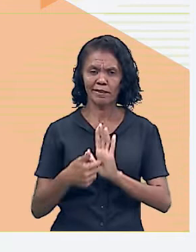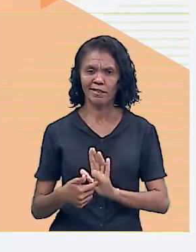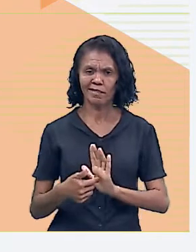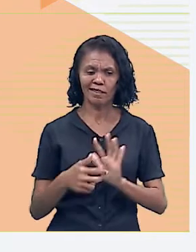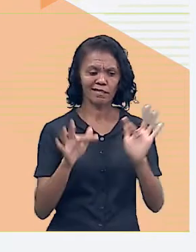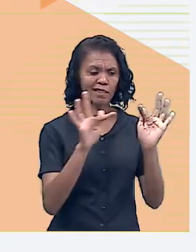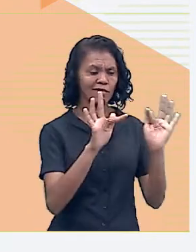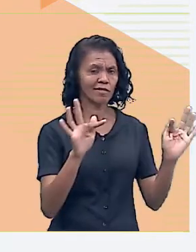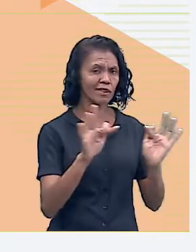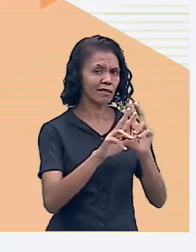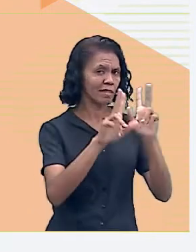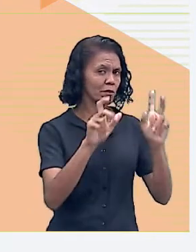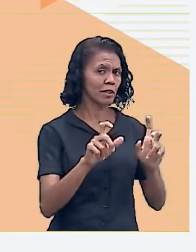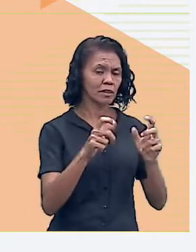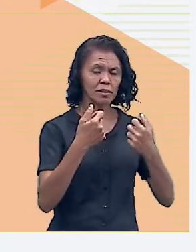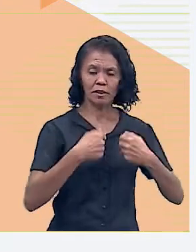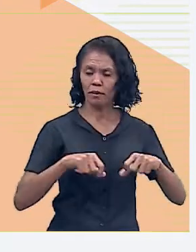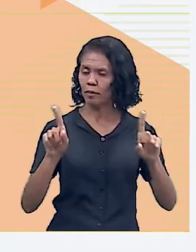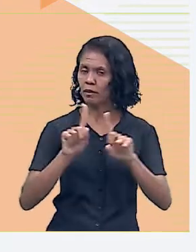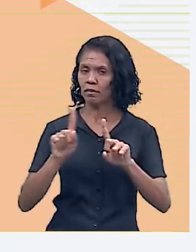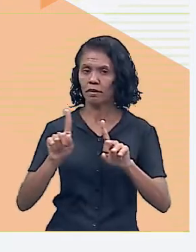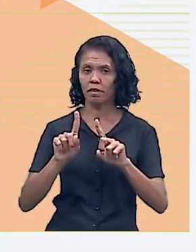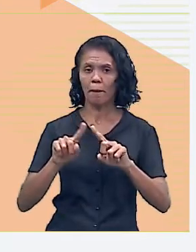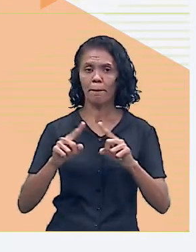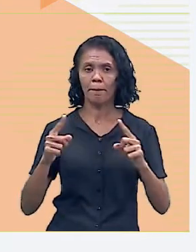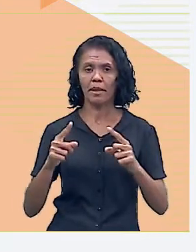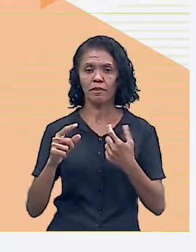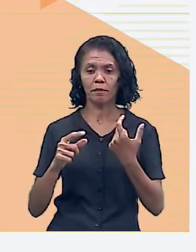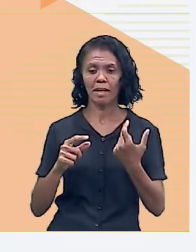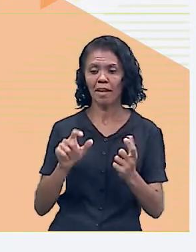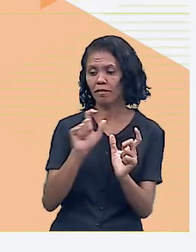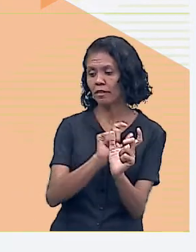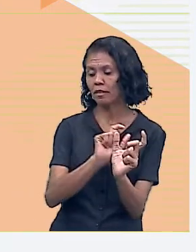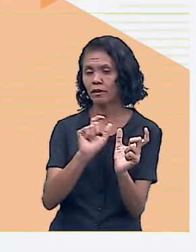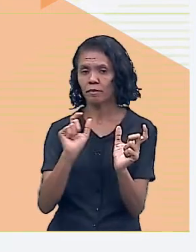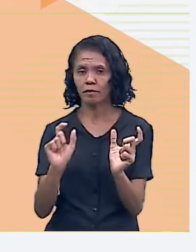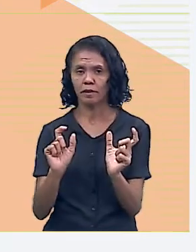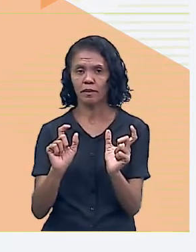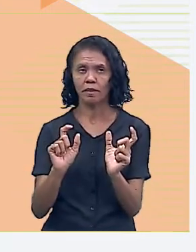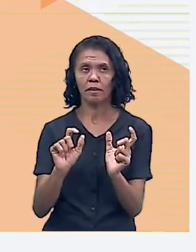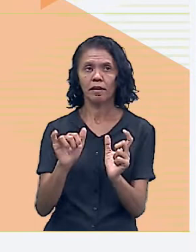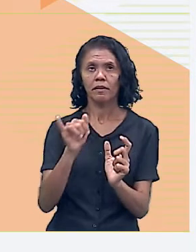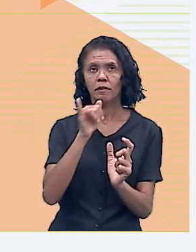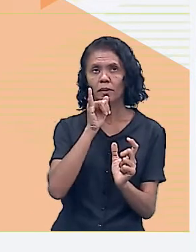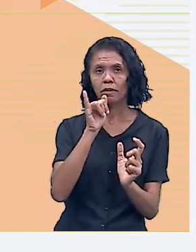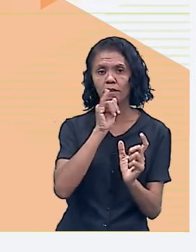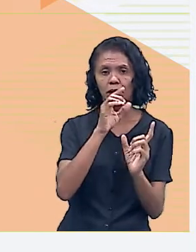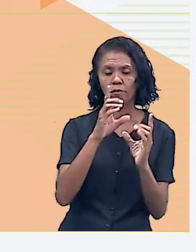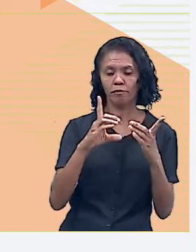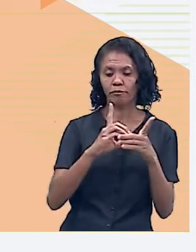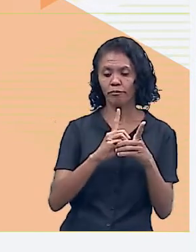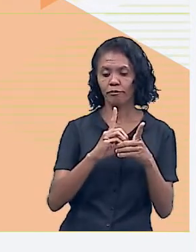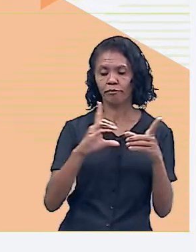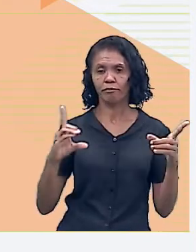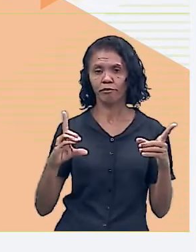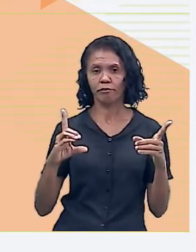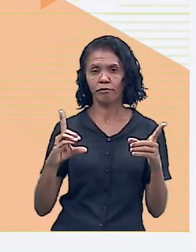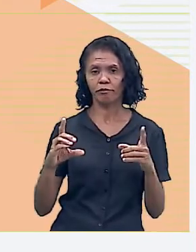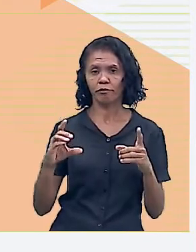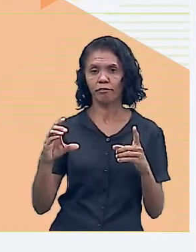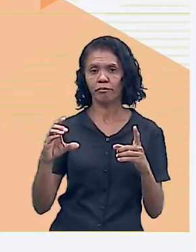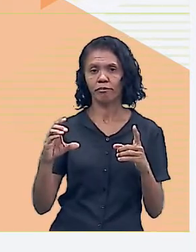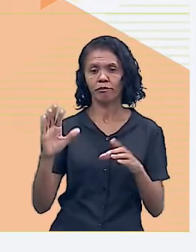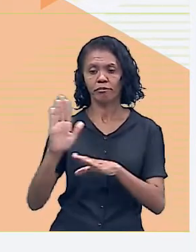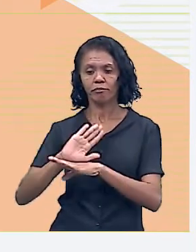na frase temática você pode pegar sinônimos beleza a professor democratização do acesso ao cinema a ficar repetindo a palavra